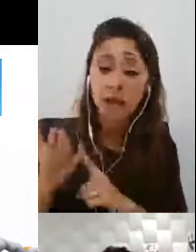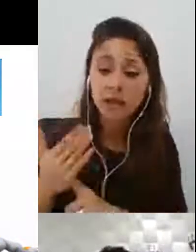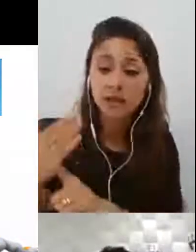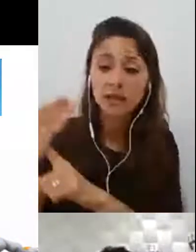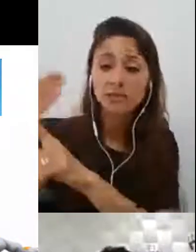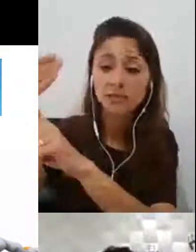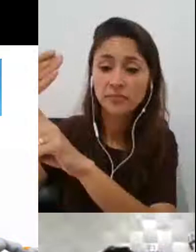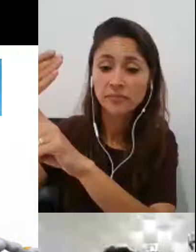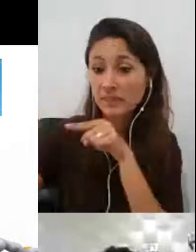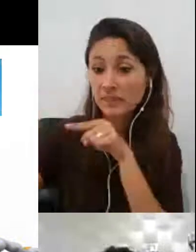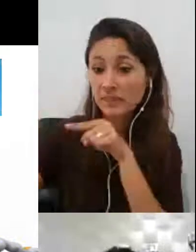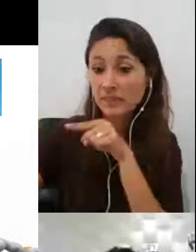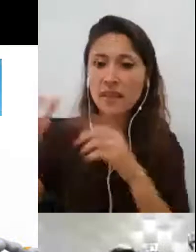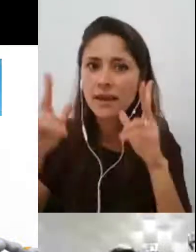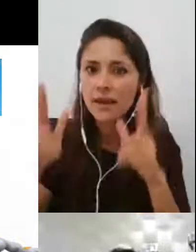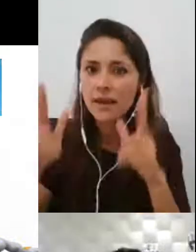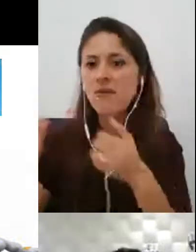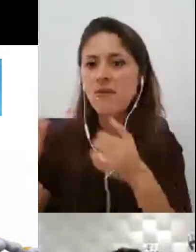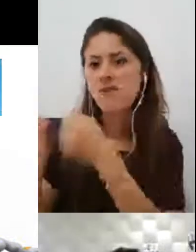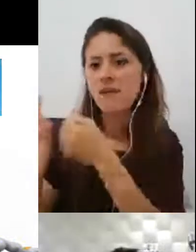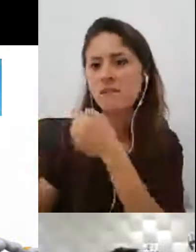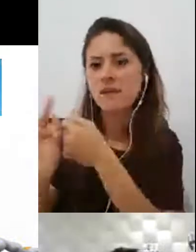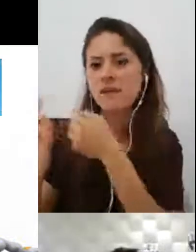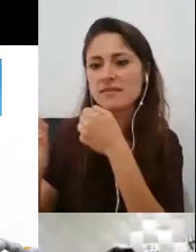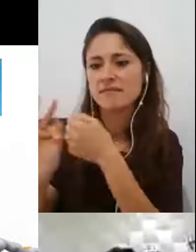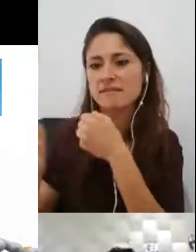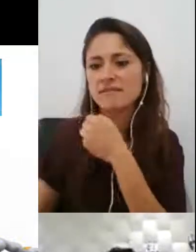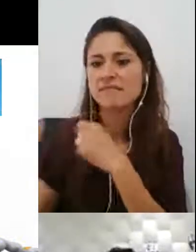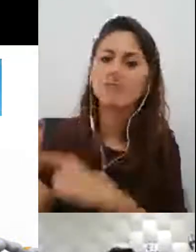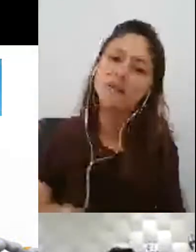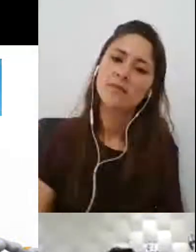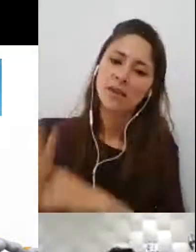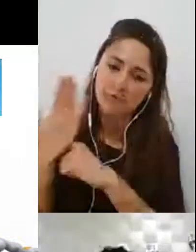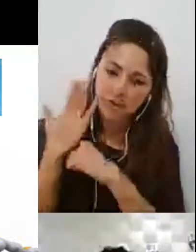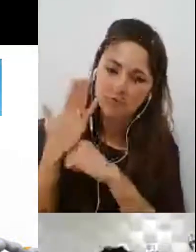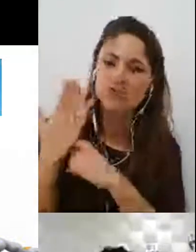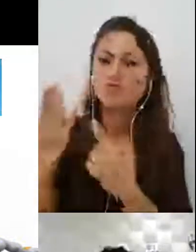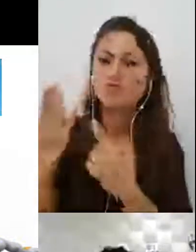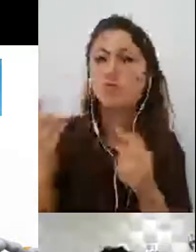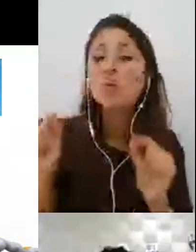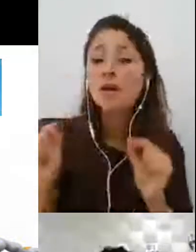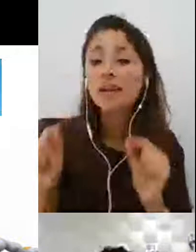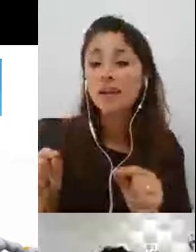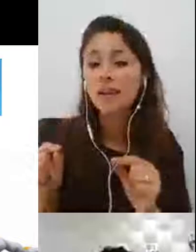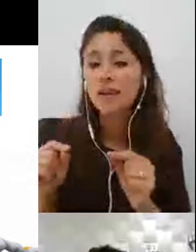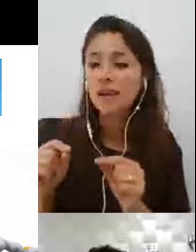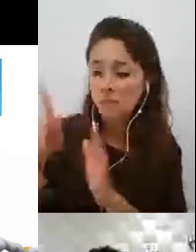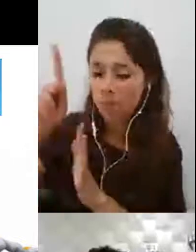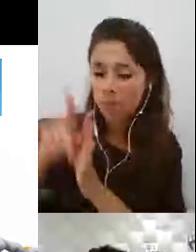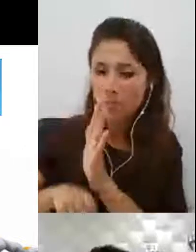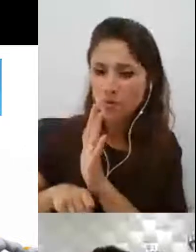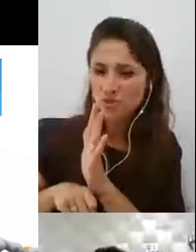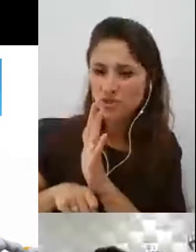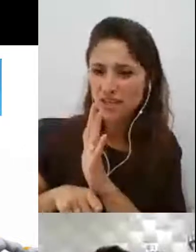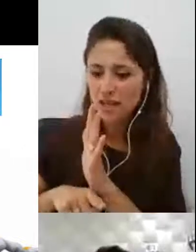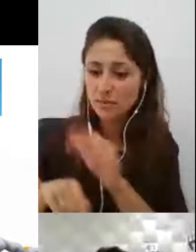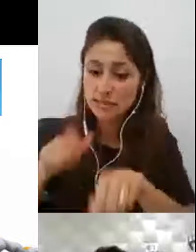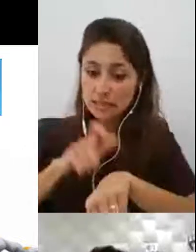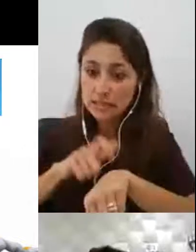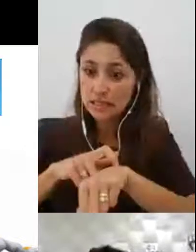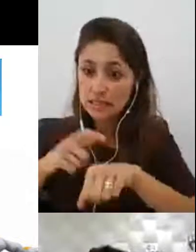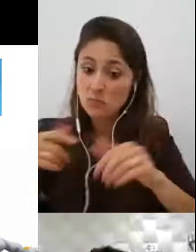4.0 é uma ferramenta para que os projetos consigam atingir o seu deadline da melhor forma possível,